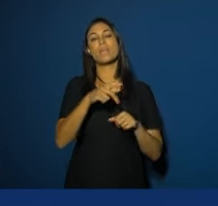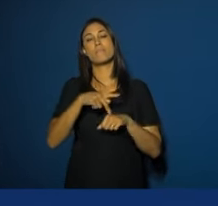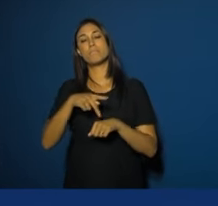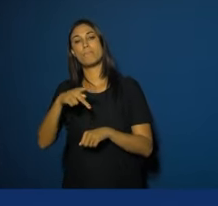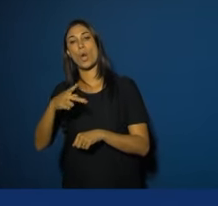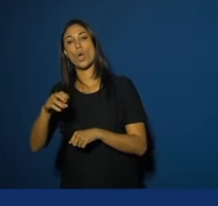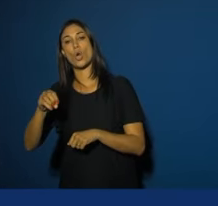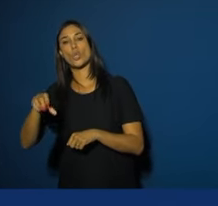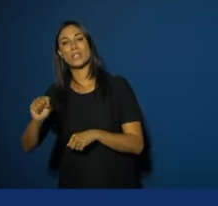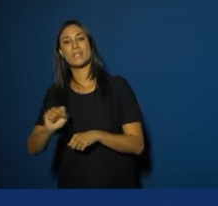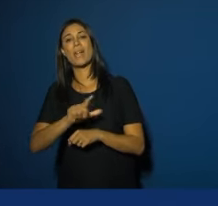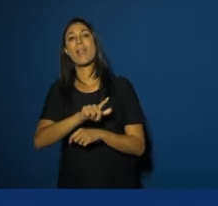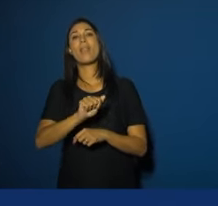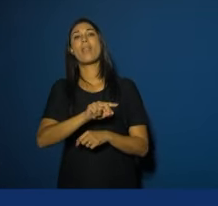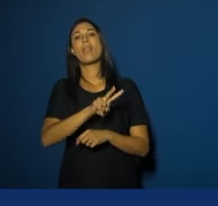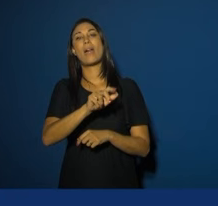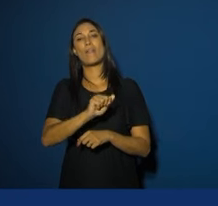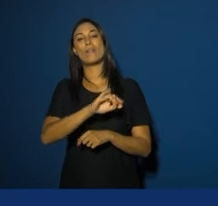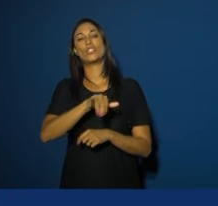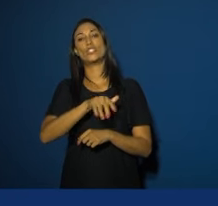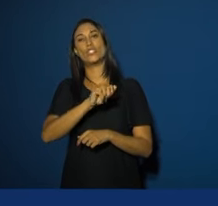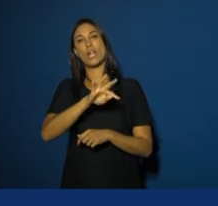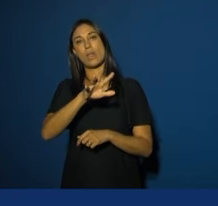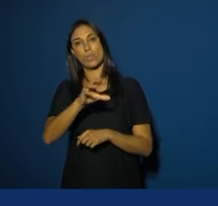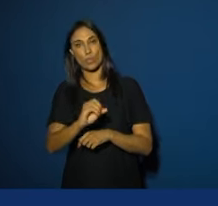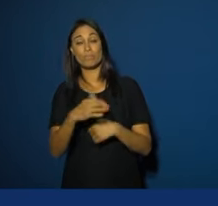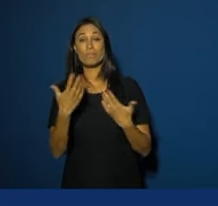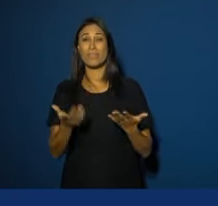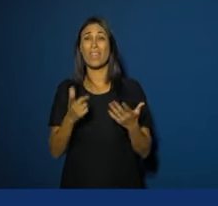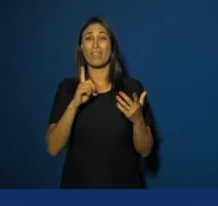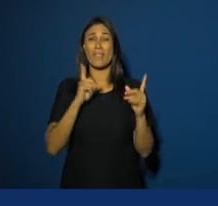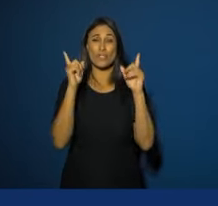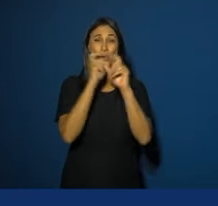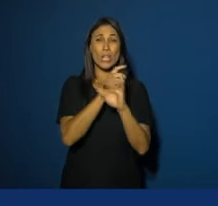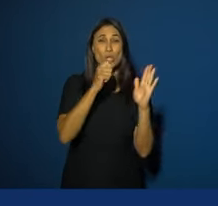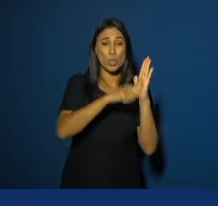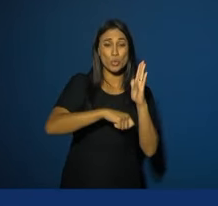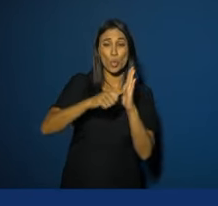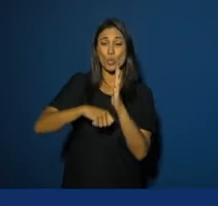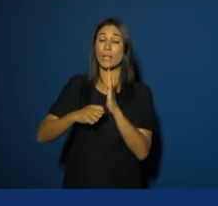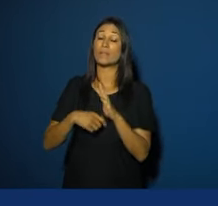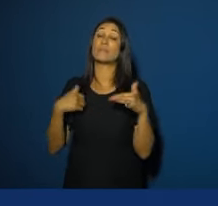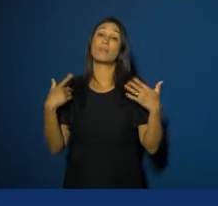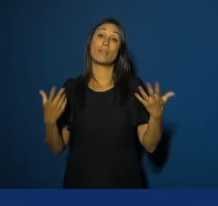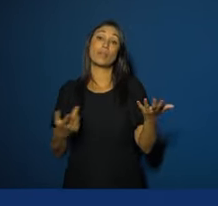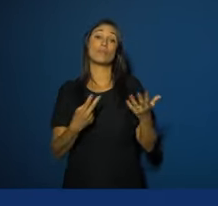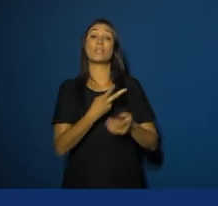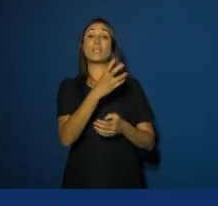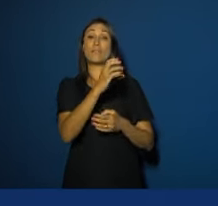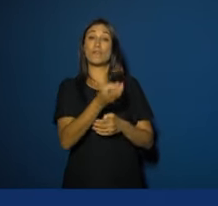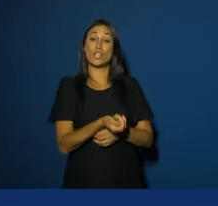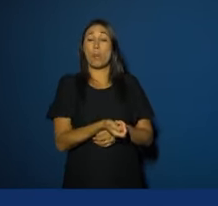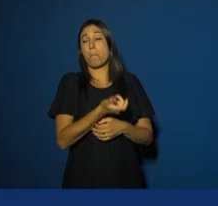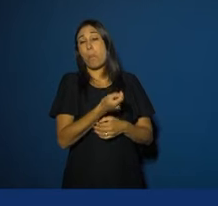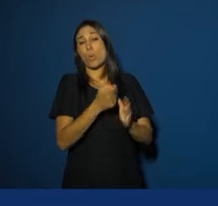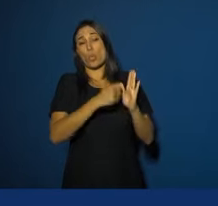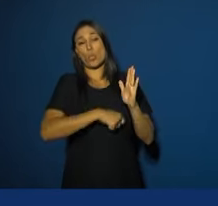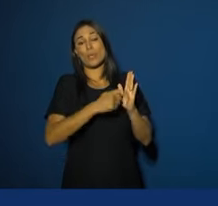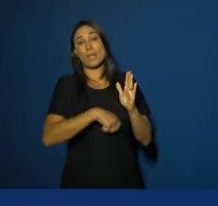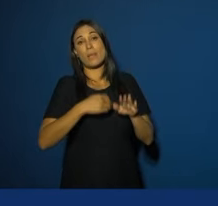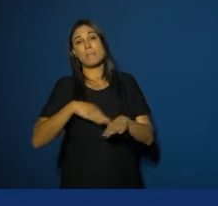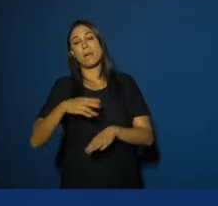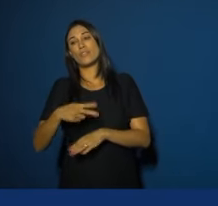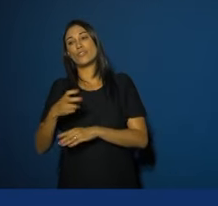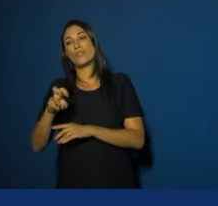trouxe extremas dificuldades para os contratos razões pelas quais desses 20 e Poucos contratos que o Brasil fez em mais de